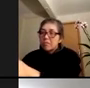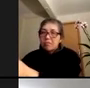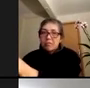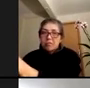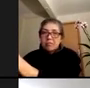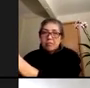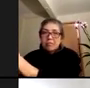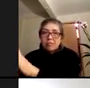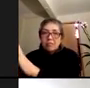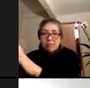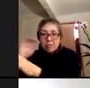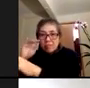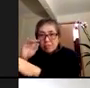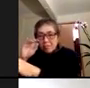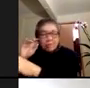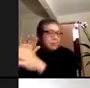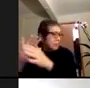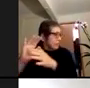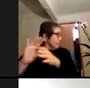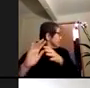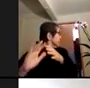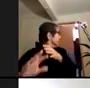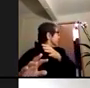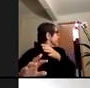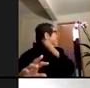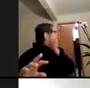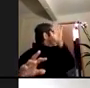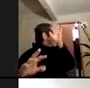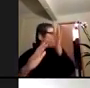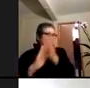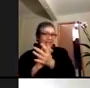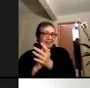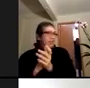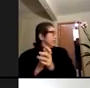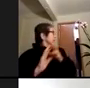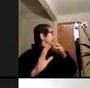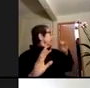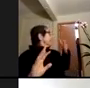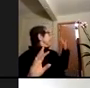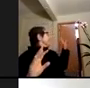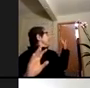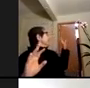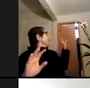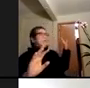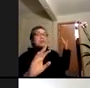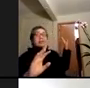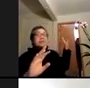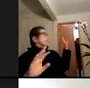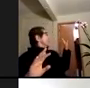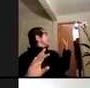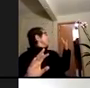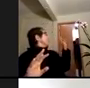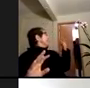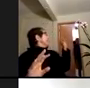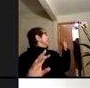ela chegou rápido. Então, o trabalho remoto, né? Hoje eu estou aqui trabalhando para o Senac, da minha casa, dando